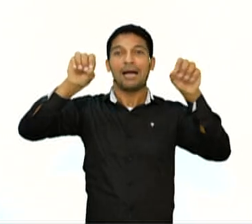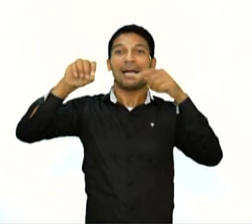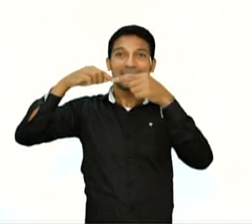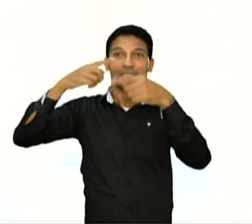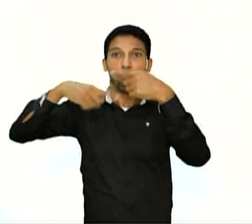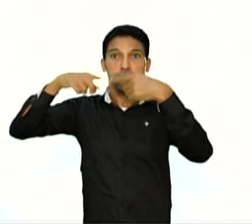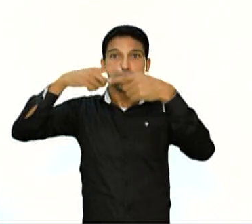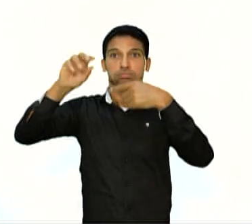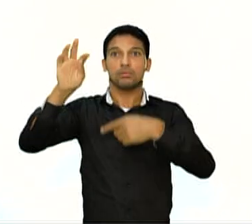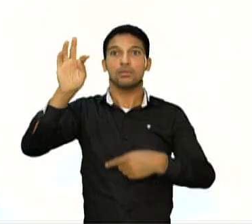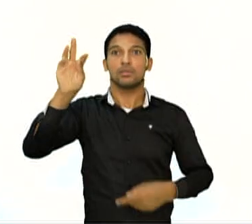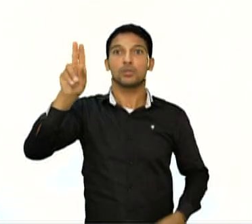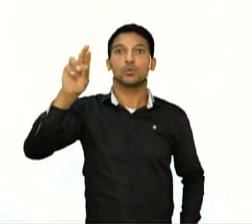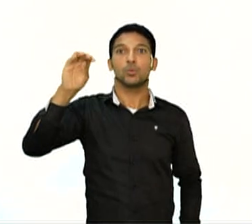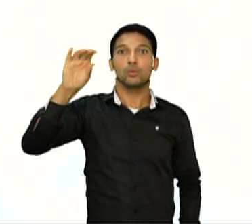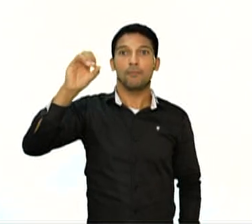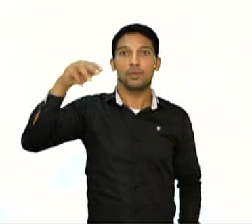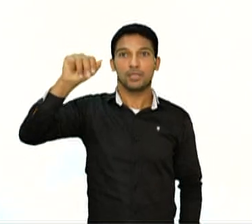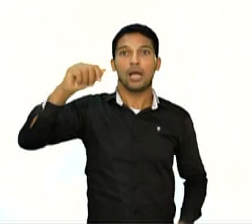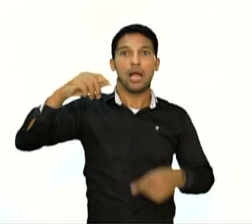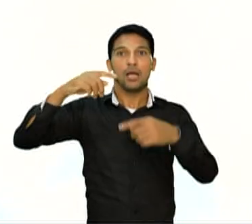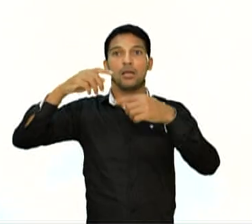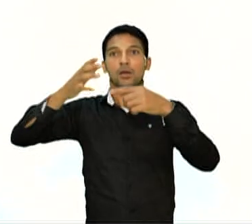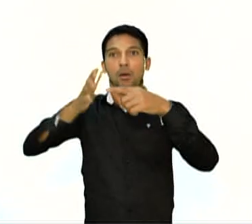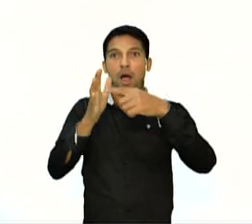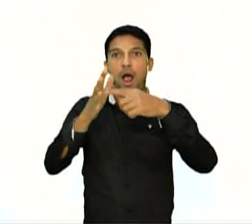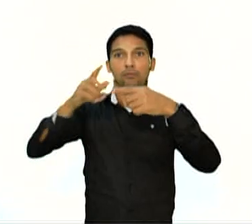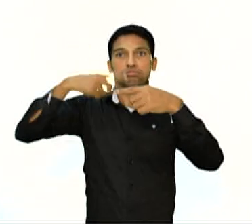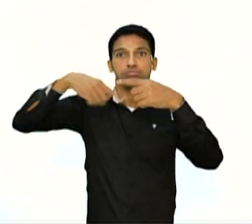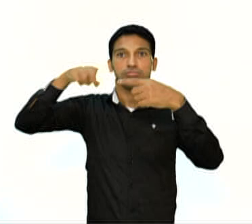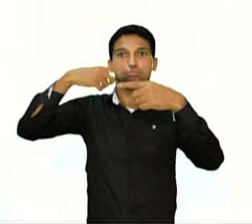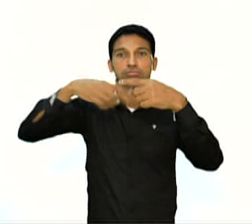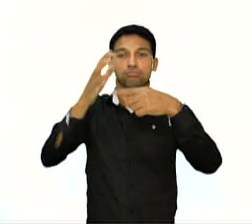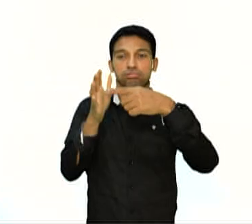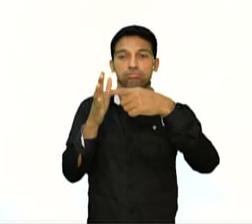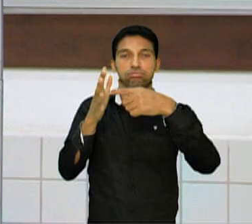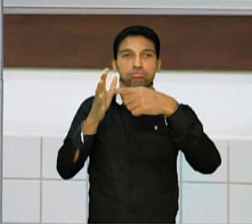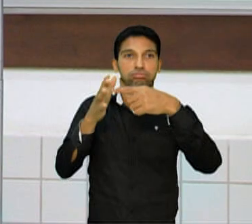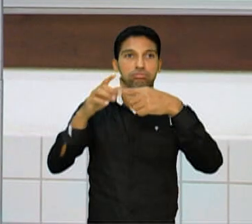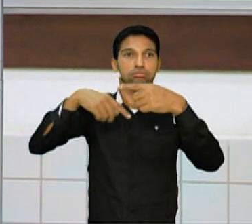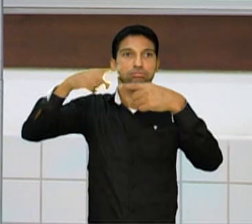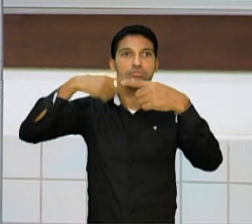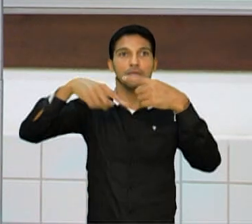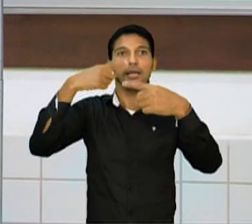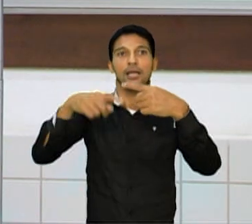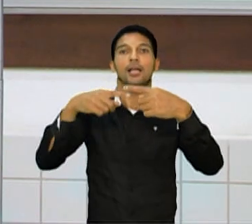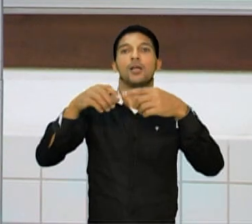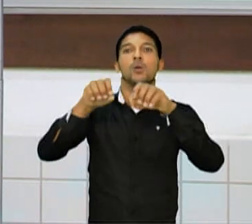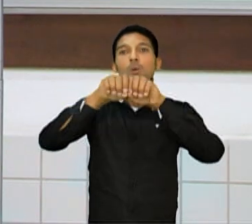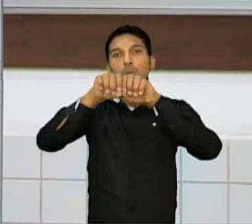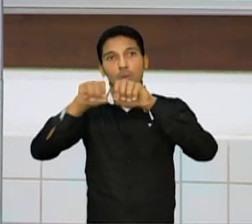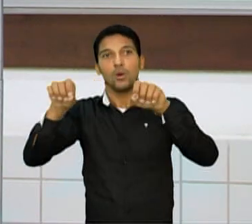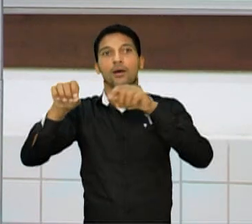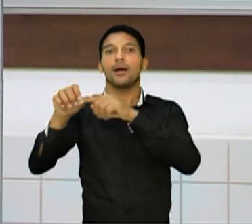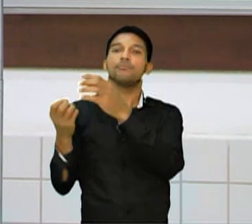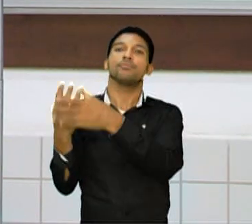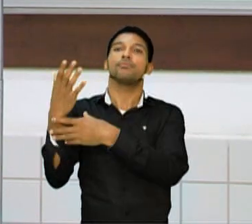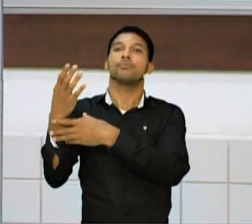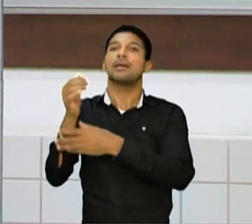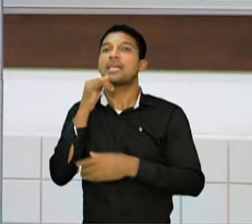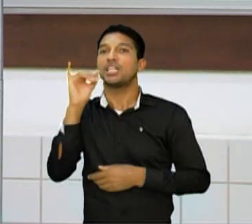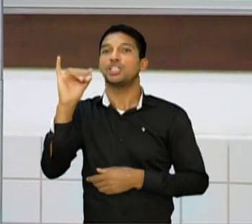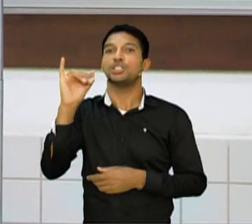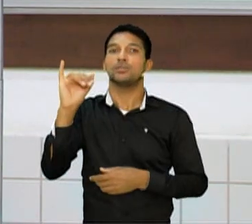turbina que vai gerar eletricidade chegando até nós. Então veja, tudo com tecnologia. E a embutida